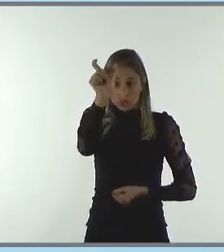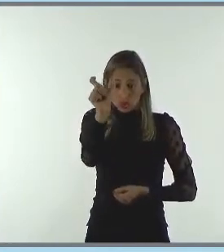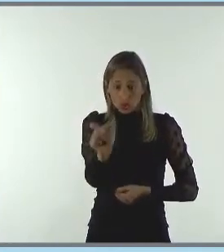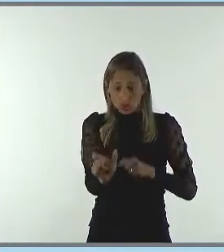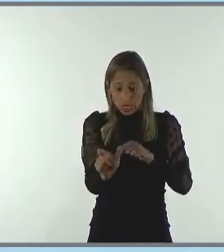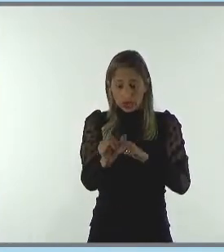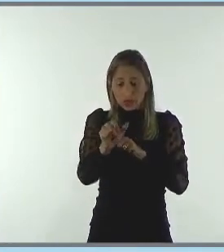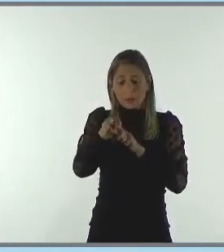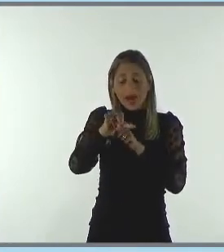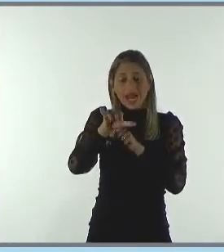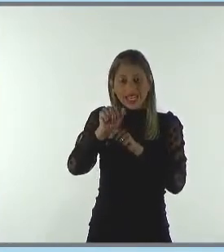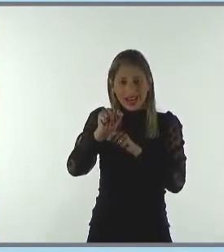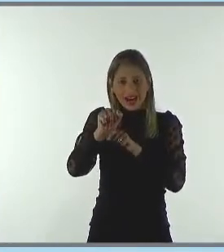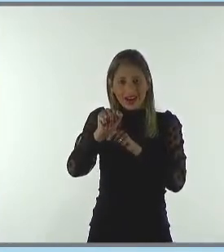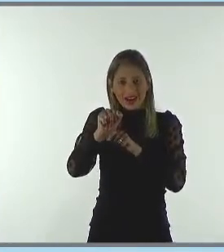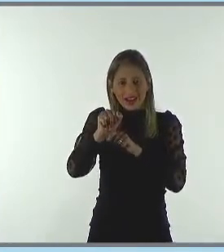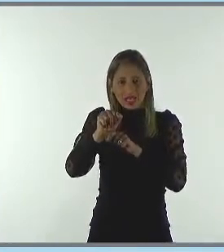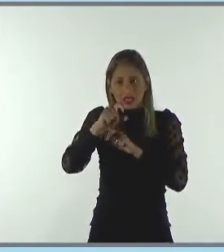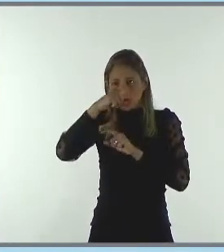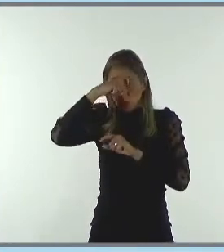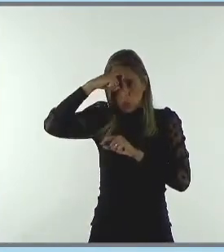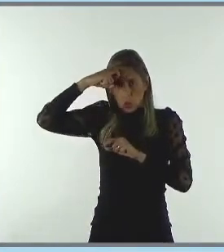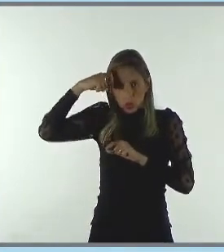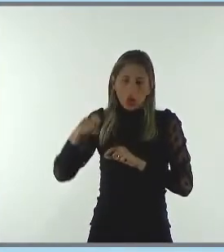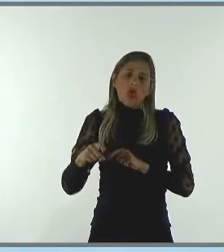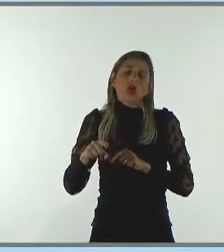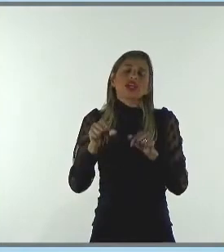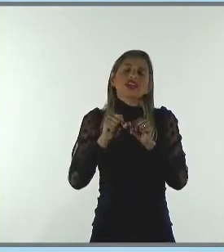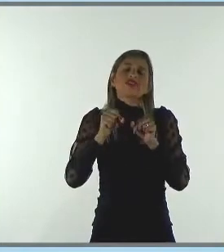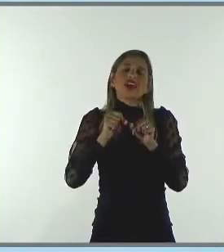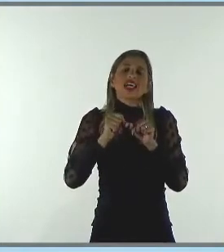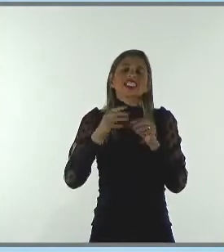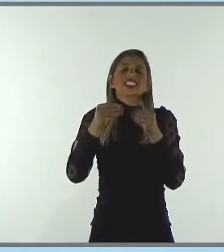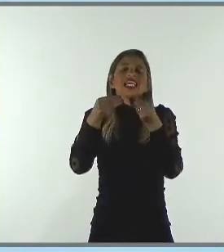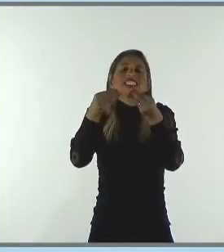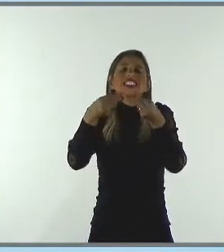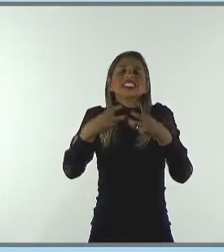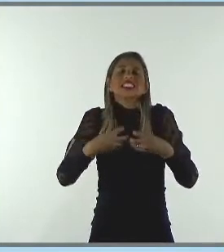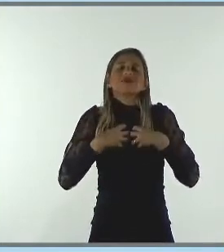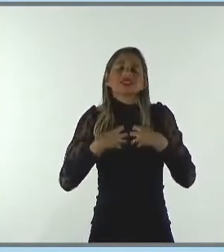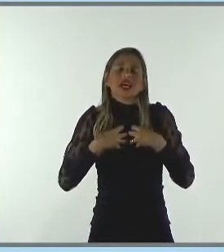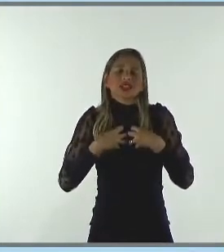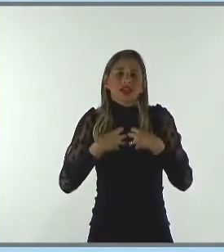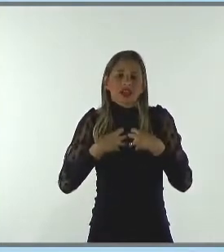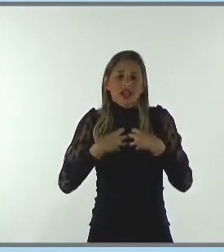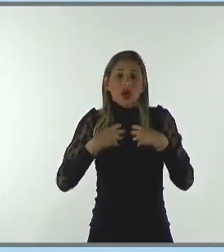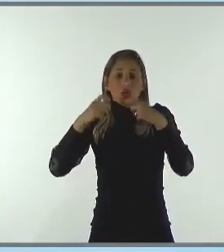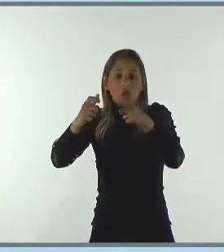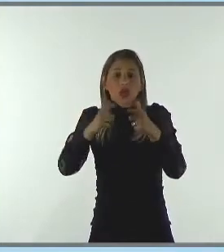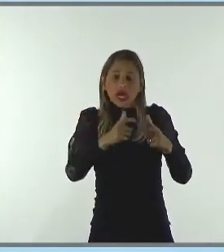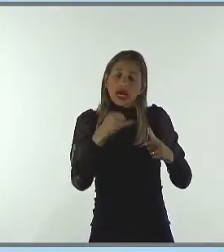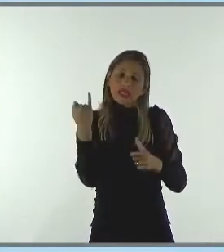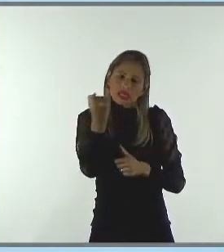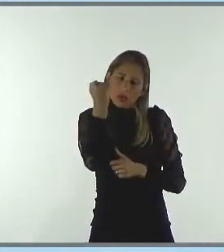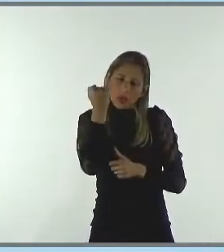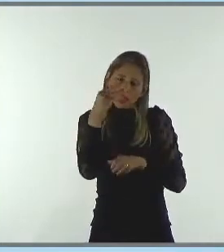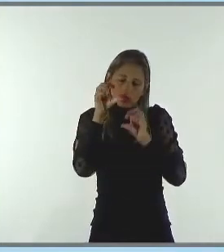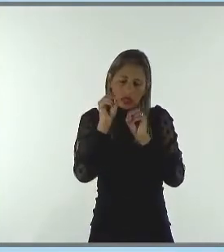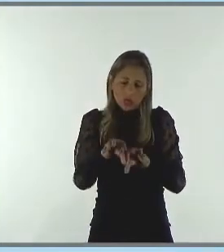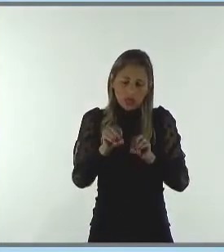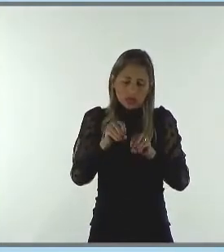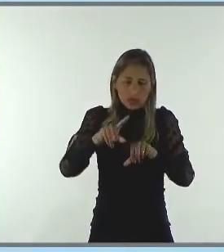Maria Mazzarello, que se desdobra na sua casa editorial, sensibilizada com áreas importantes da vida educacional do